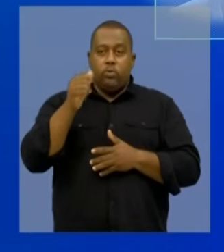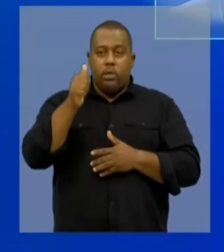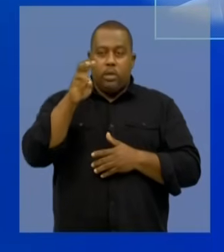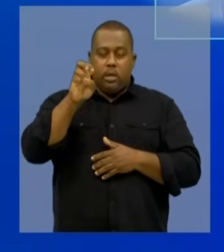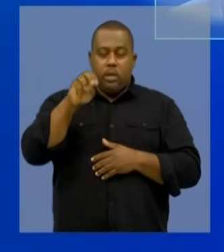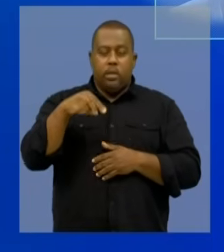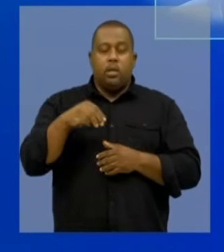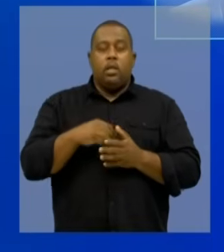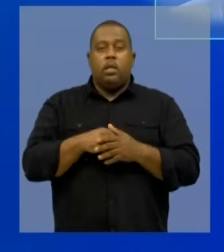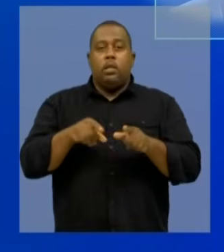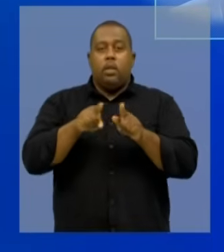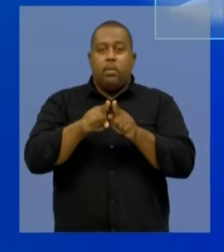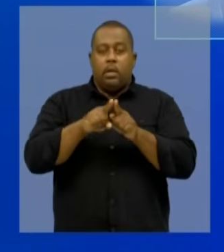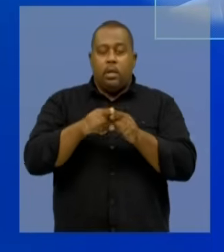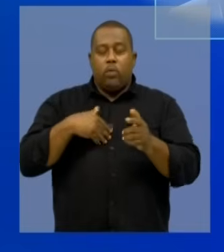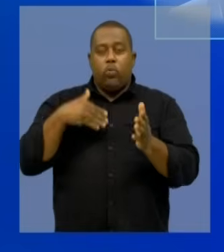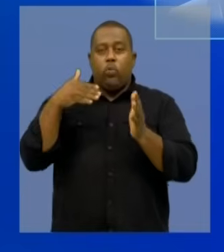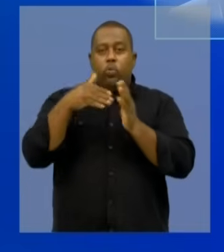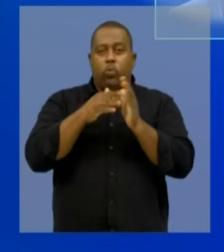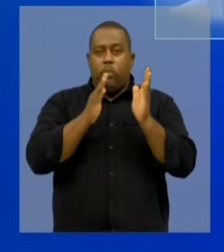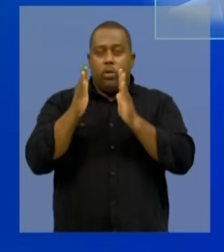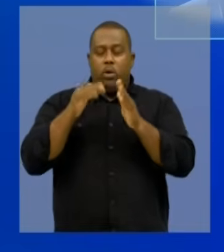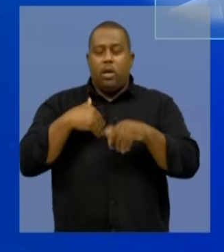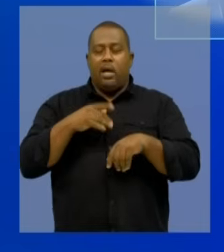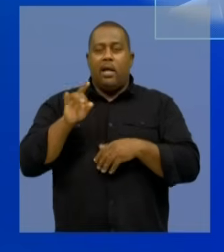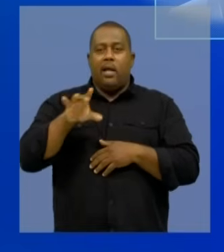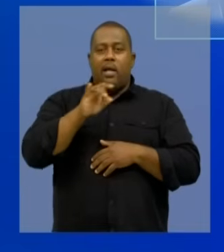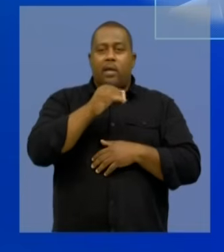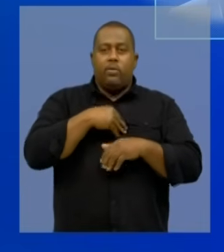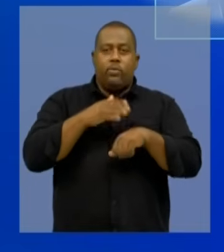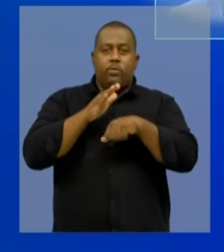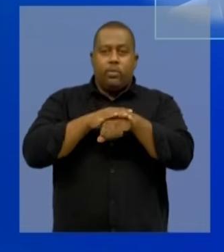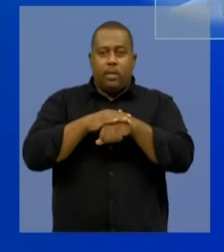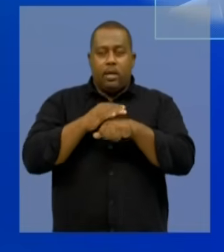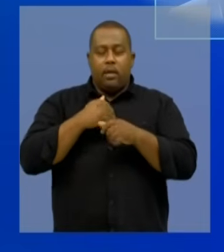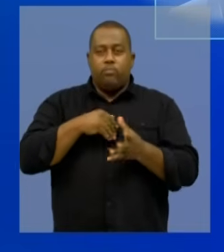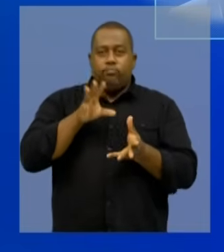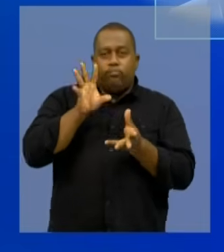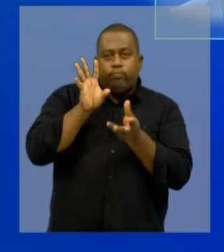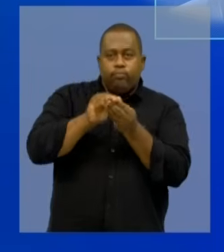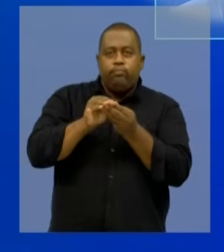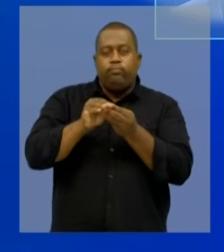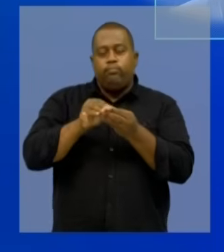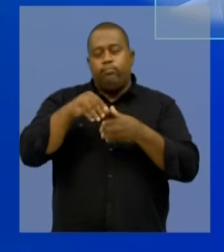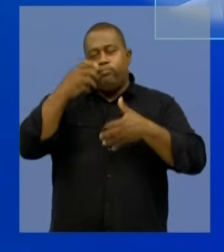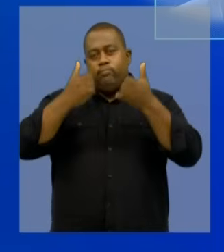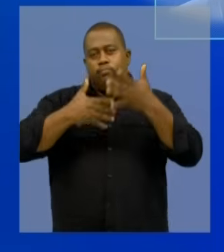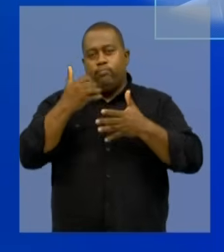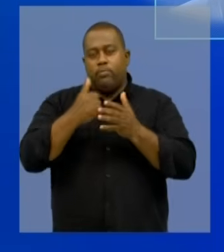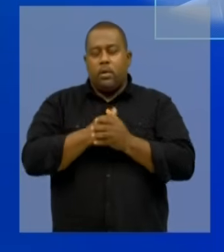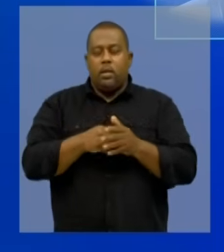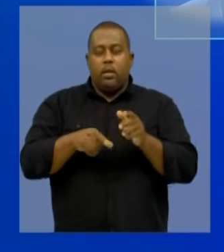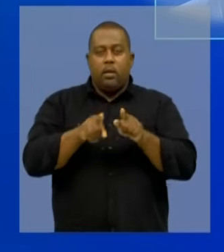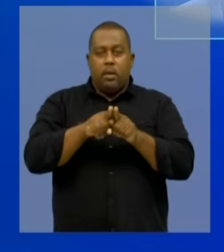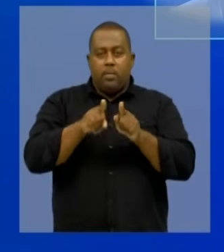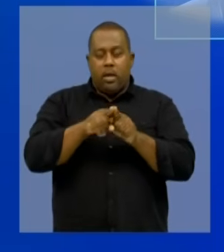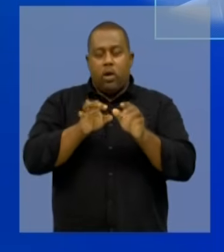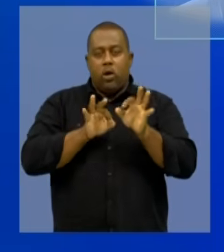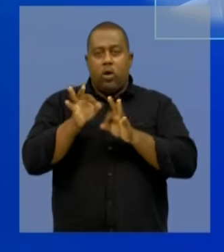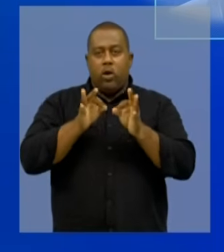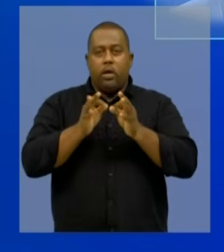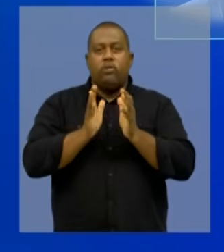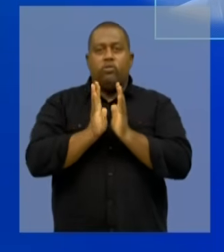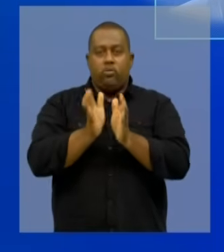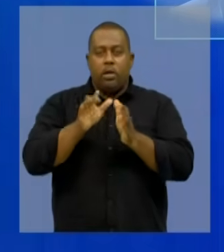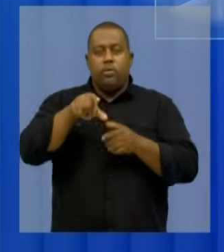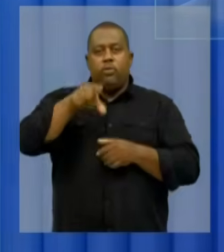bloco, cada candidato terá um tempo para as considerações finais, em ordem previamente estabelecida por